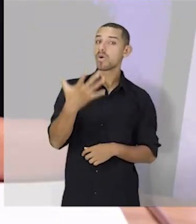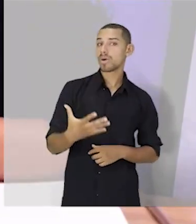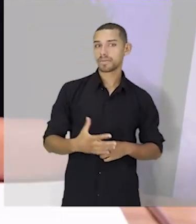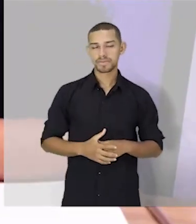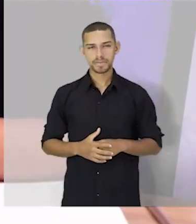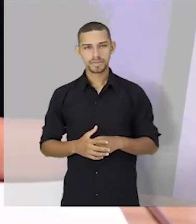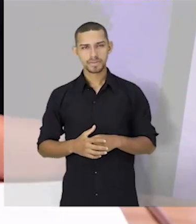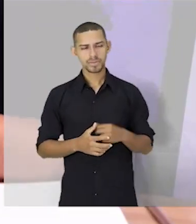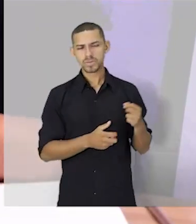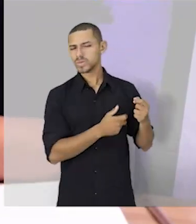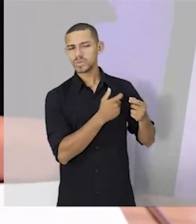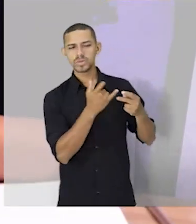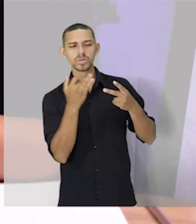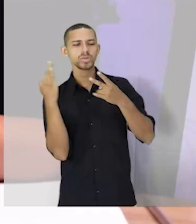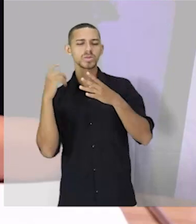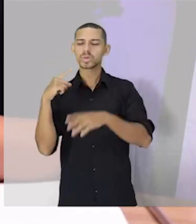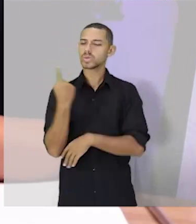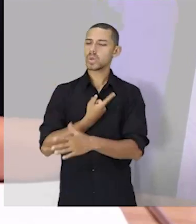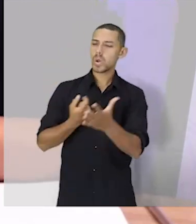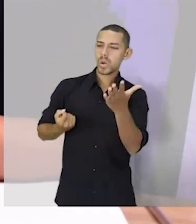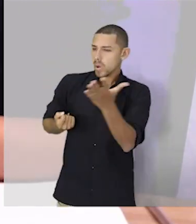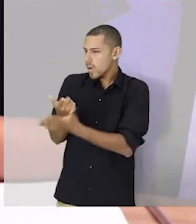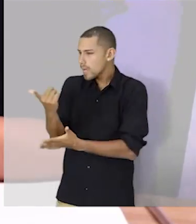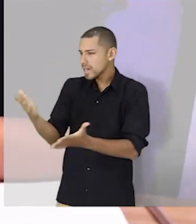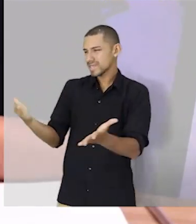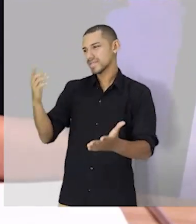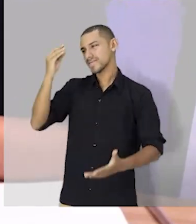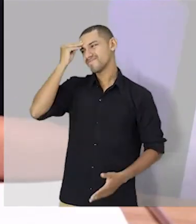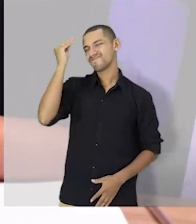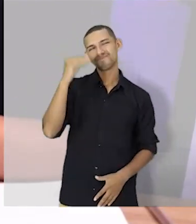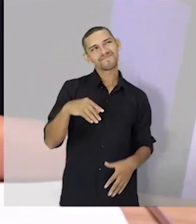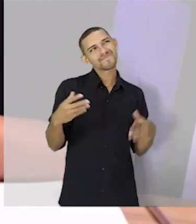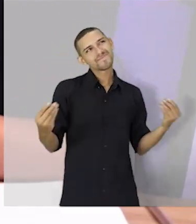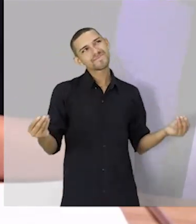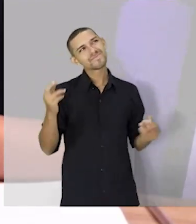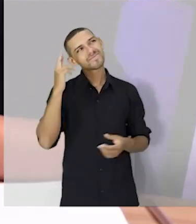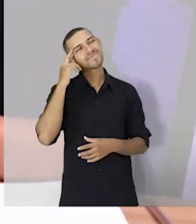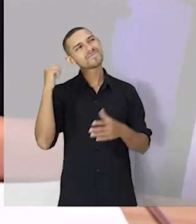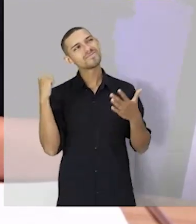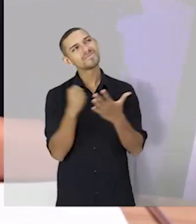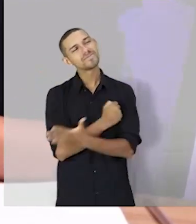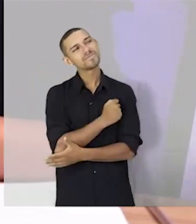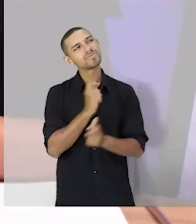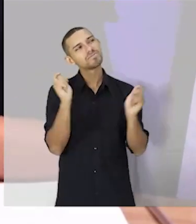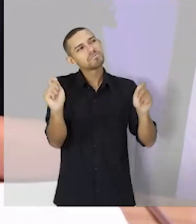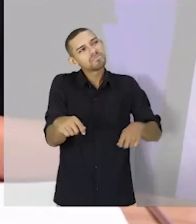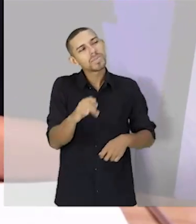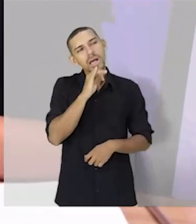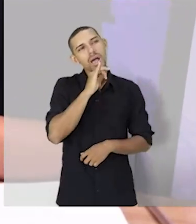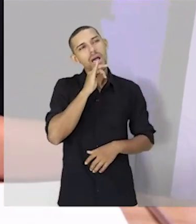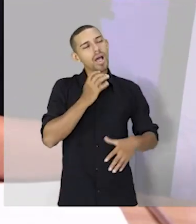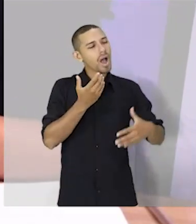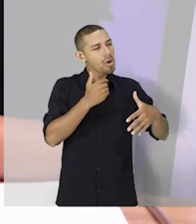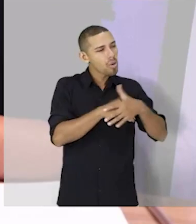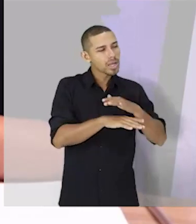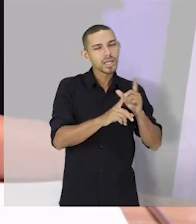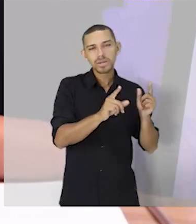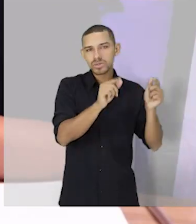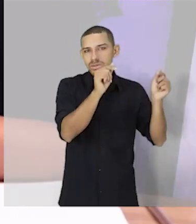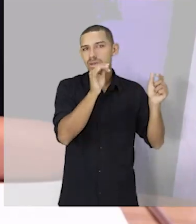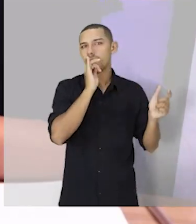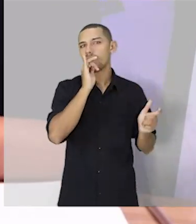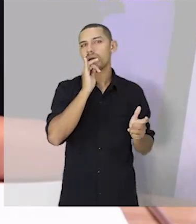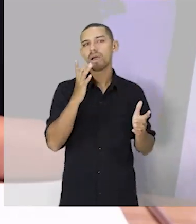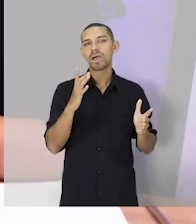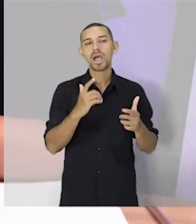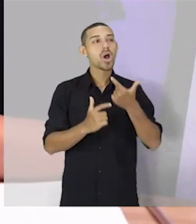vezes, a gente não comprou por impulso e depois a gente reflete, poxa, eu poderia ter poupado esse dinheiro, eu poderia ter gastado